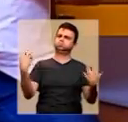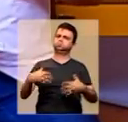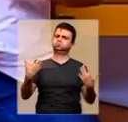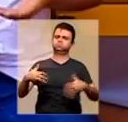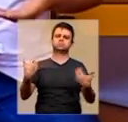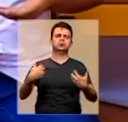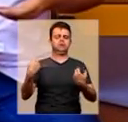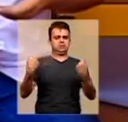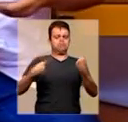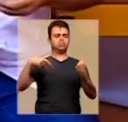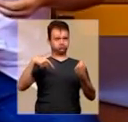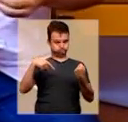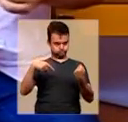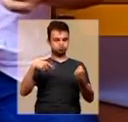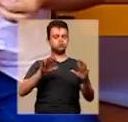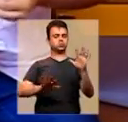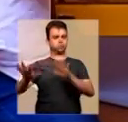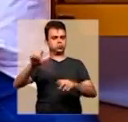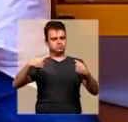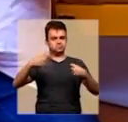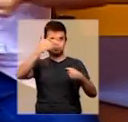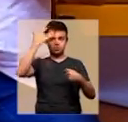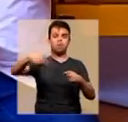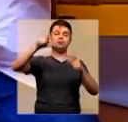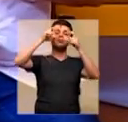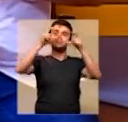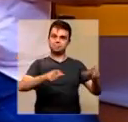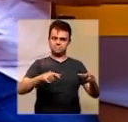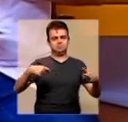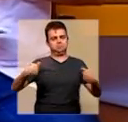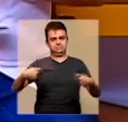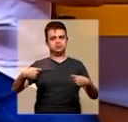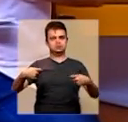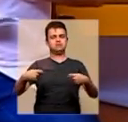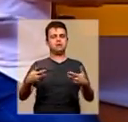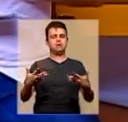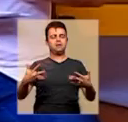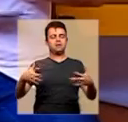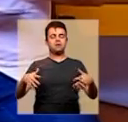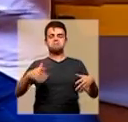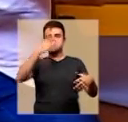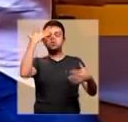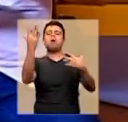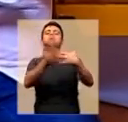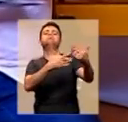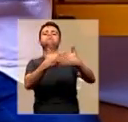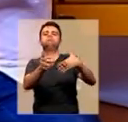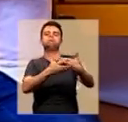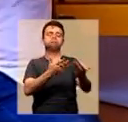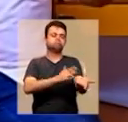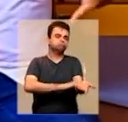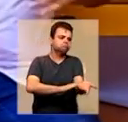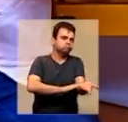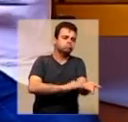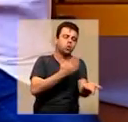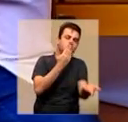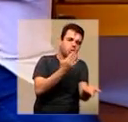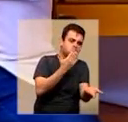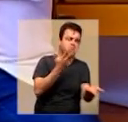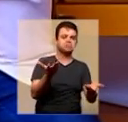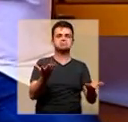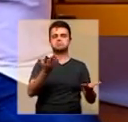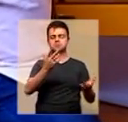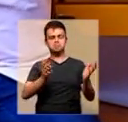que não se esgota e que é de interesse de toda a sociedade. Um acidente de trânsito, ele não escolhe cor, não